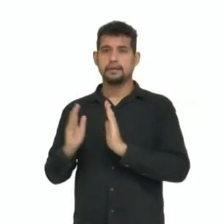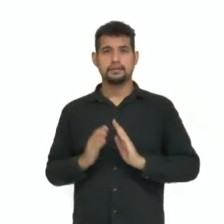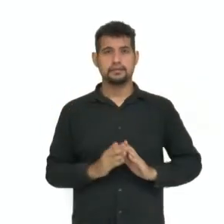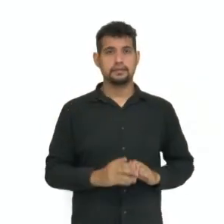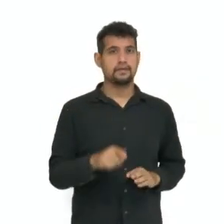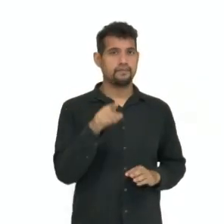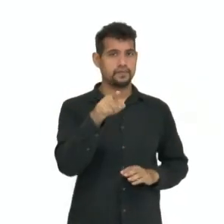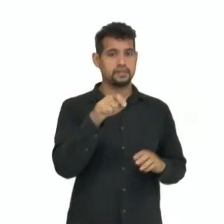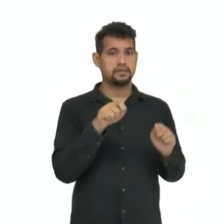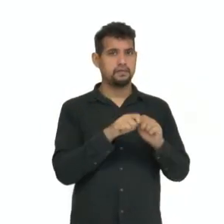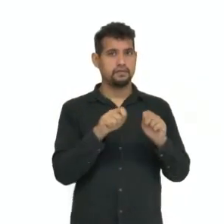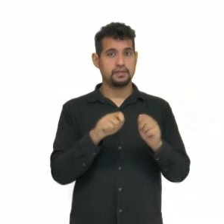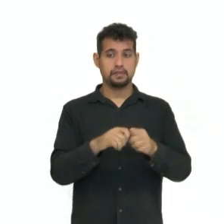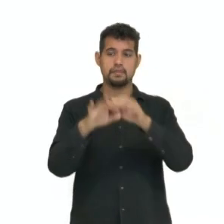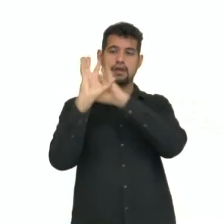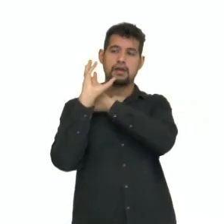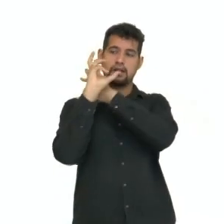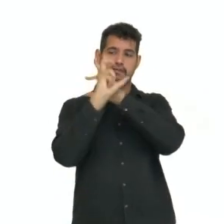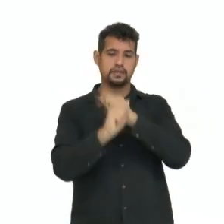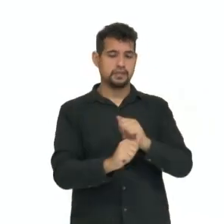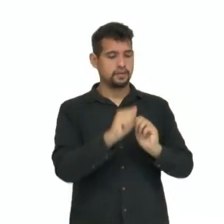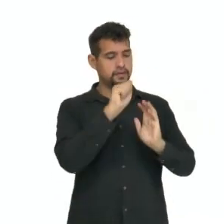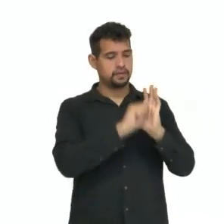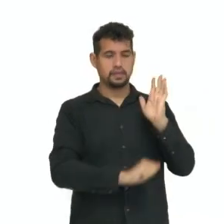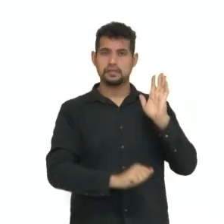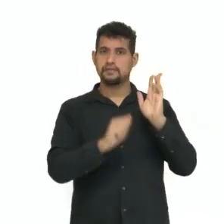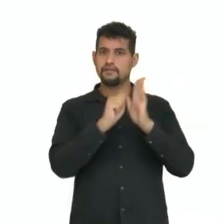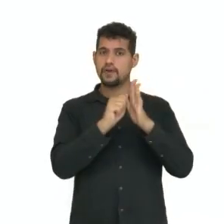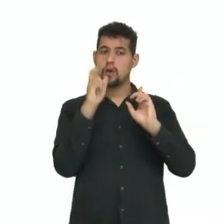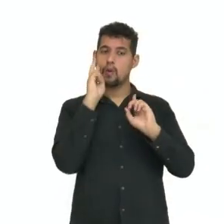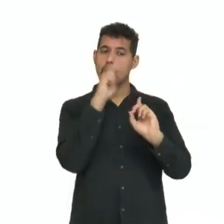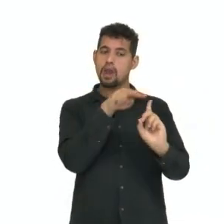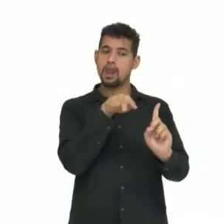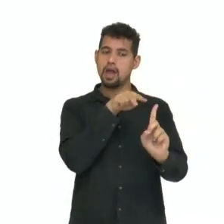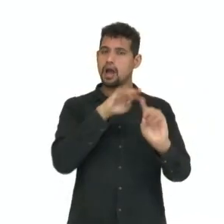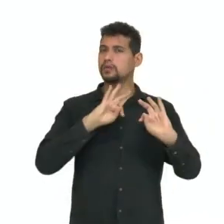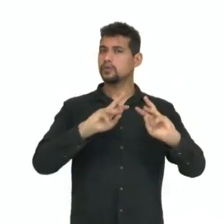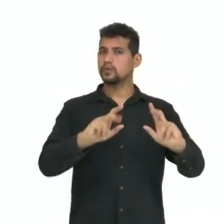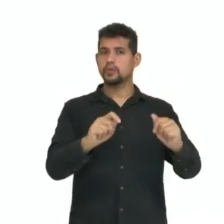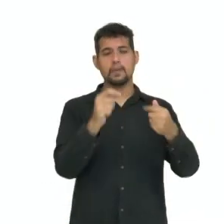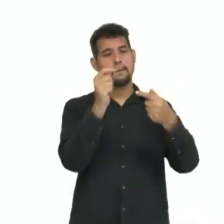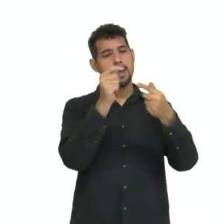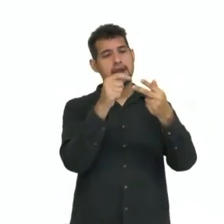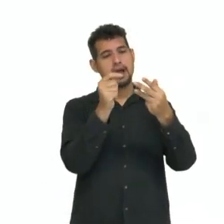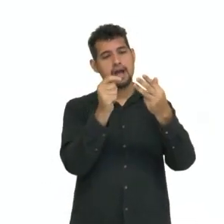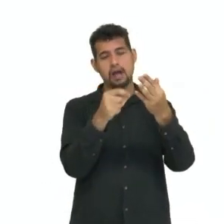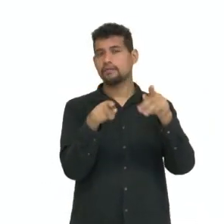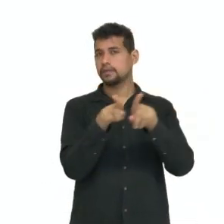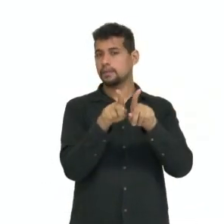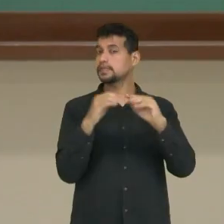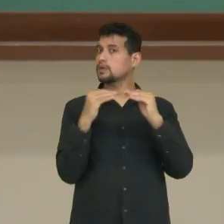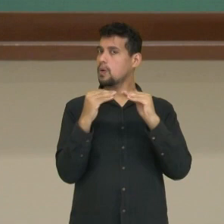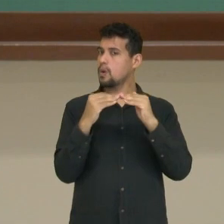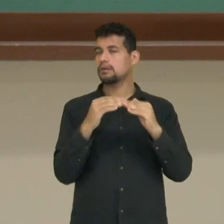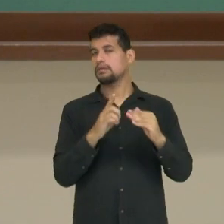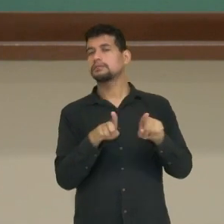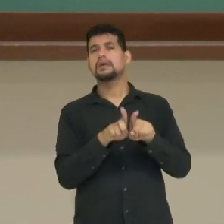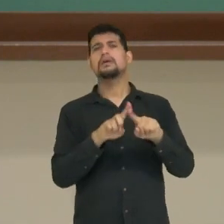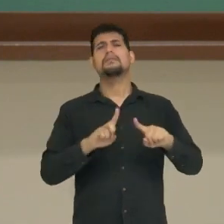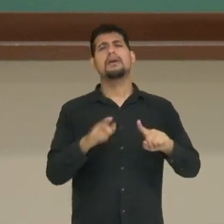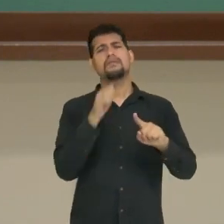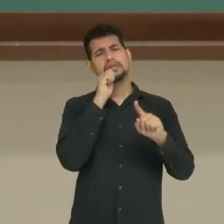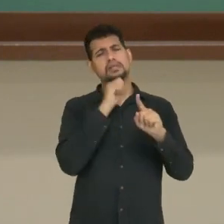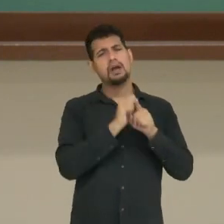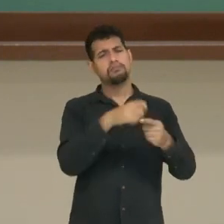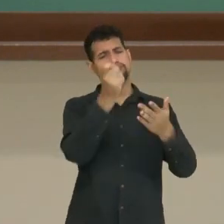Você vai fazer uma revisão do texto, vai olhar as margens, o parágrafo, a concordância. Quando você está